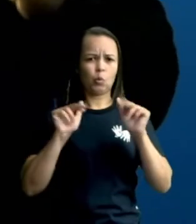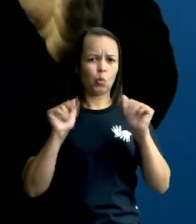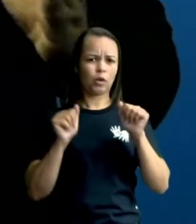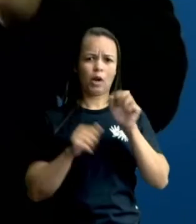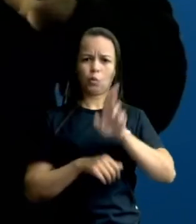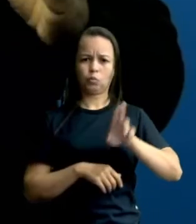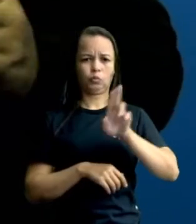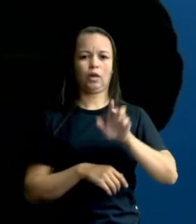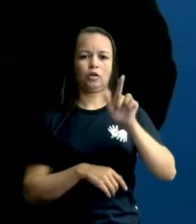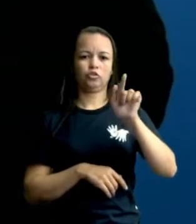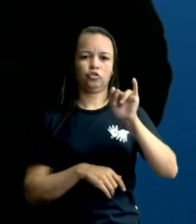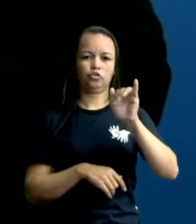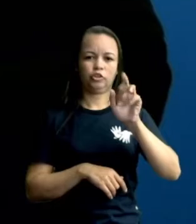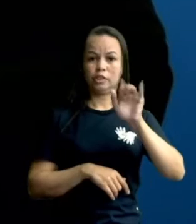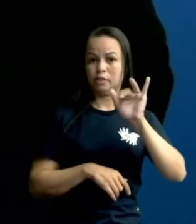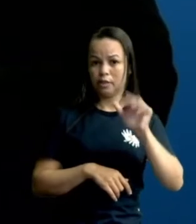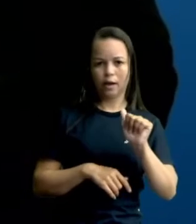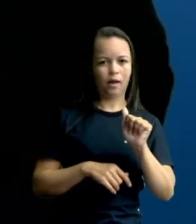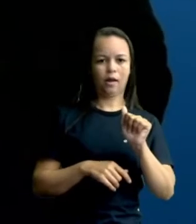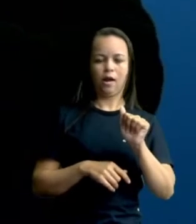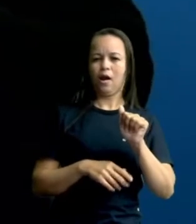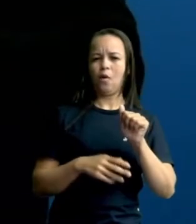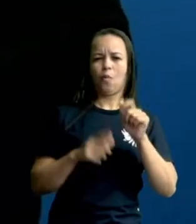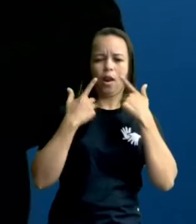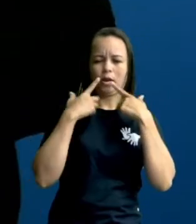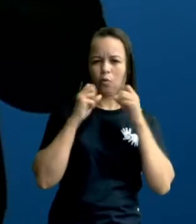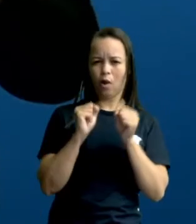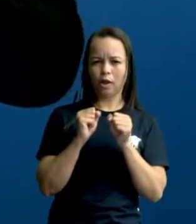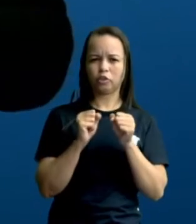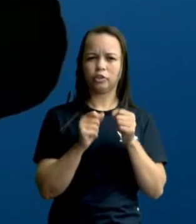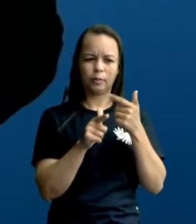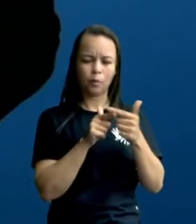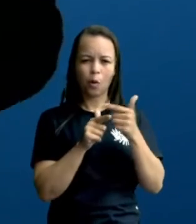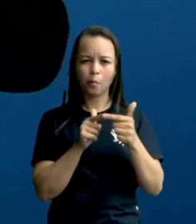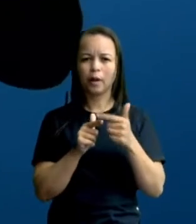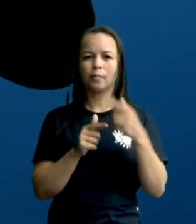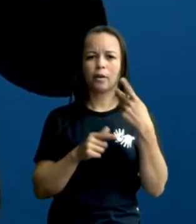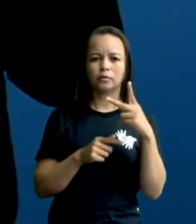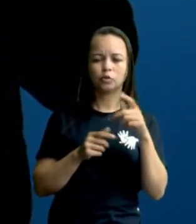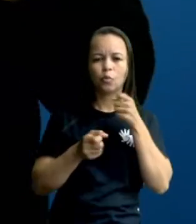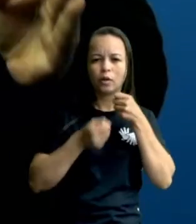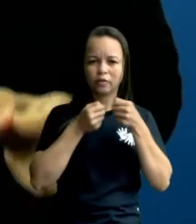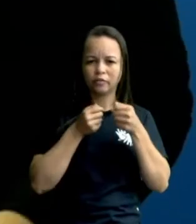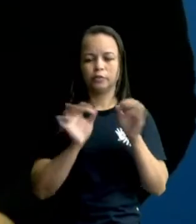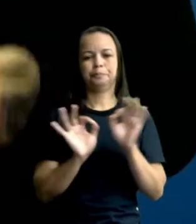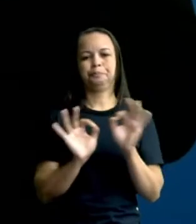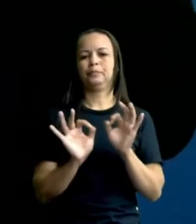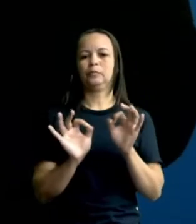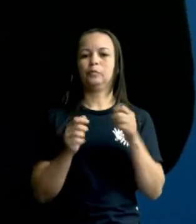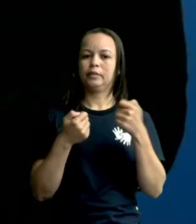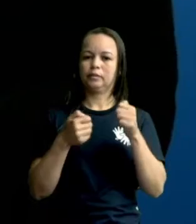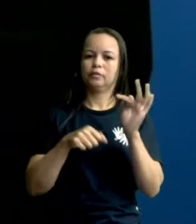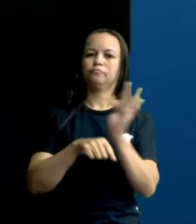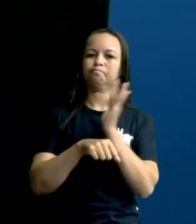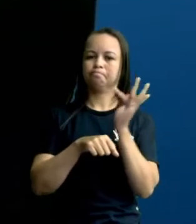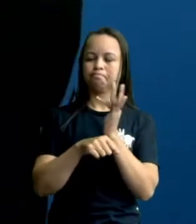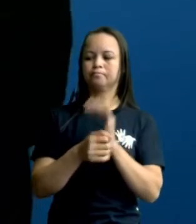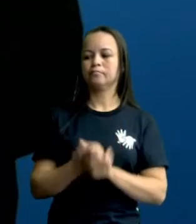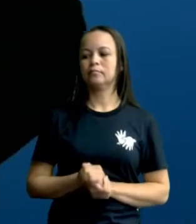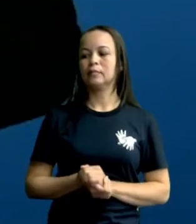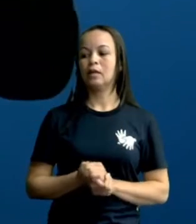Com a linguagem ao qual vai prejudicar essa sua entrevista. E por último, em documentos oficiais,